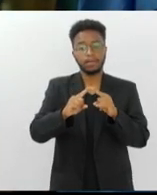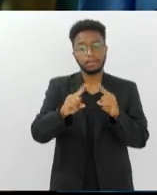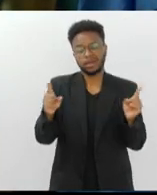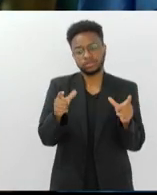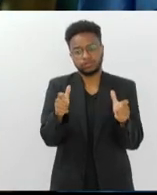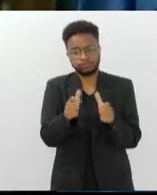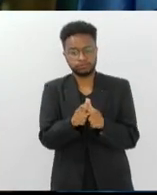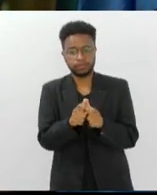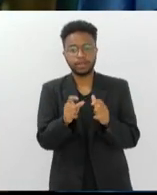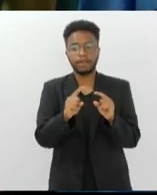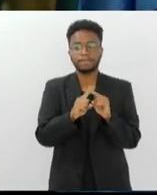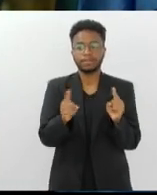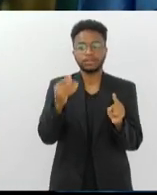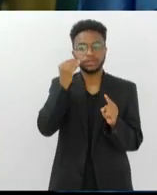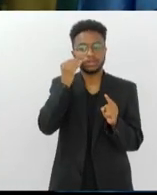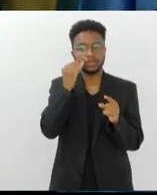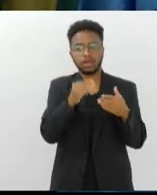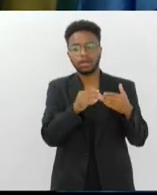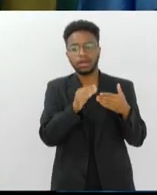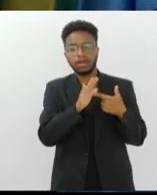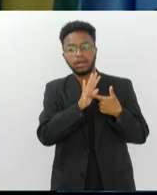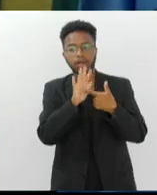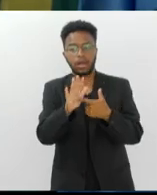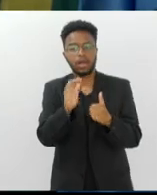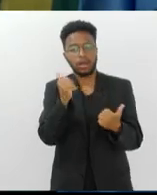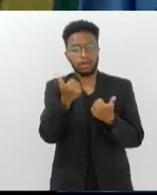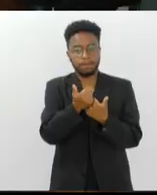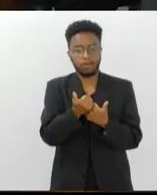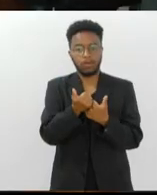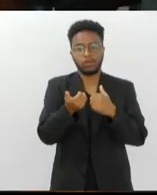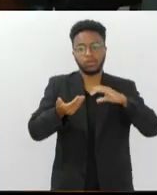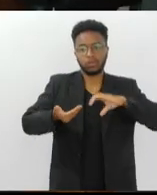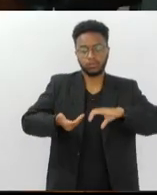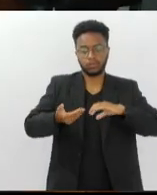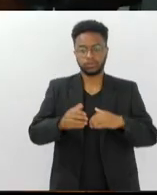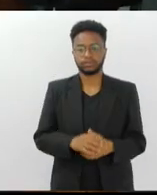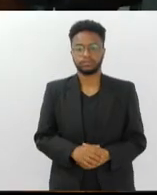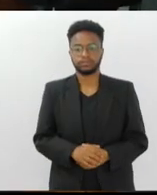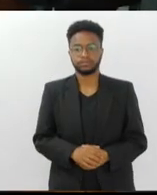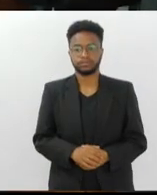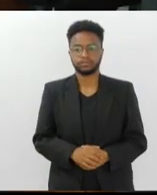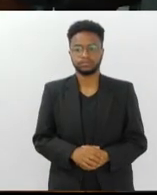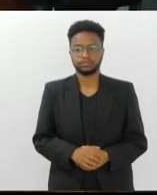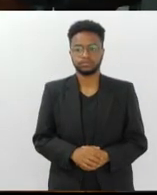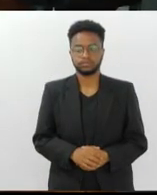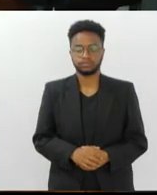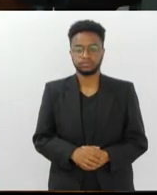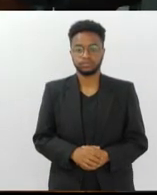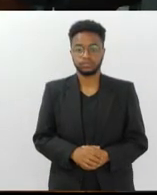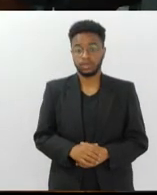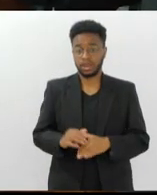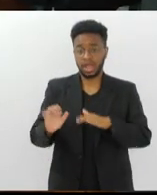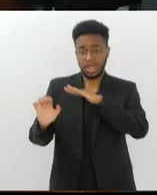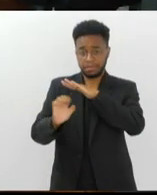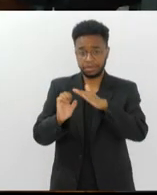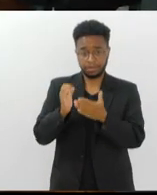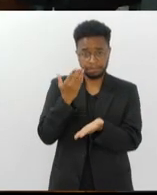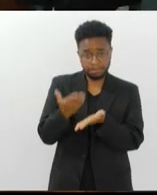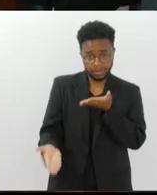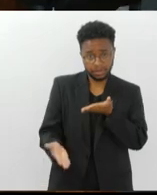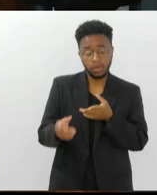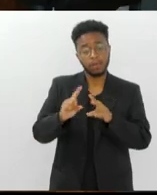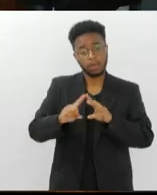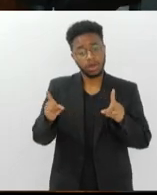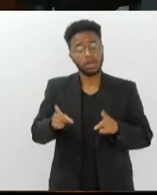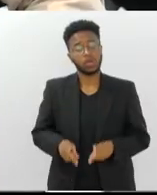o horizonte de fortalecimento da luta para o Congresso Nacional. Mesmo com a derrota, a empresa não desistiu de